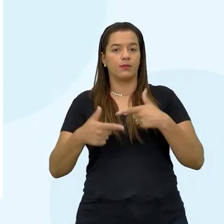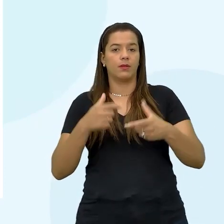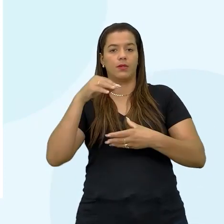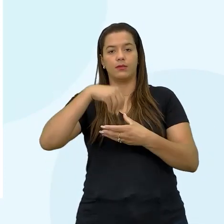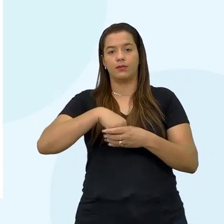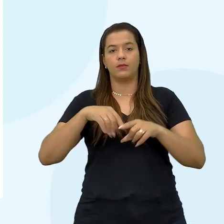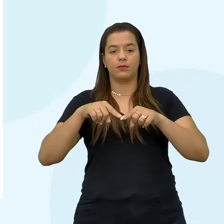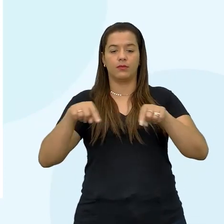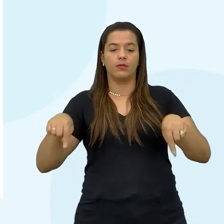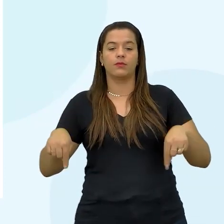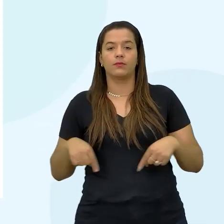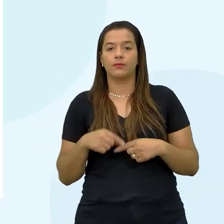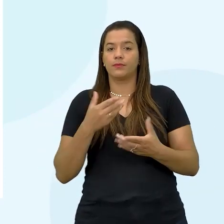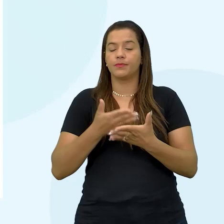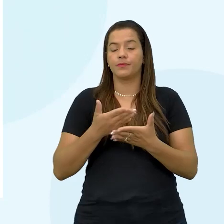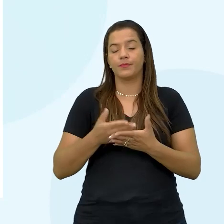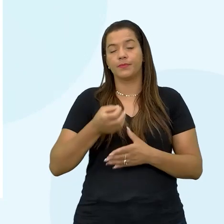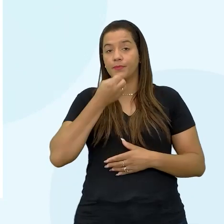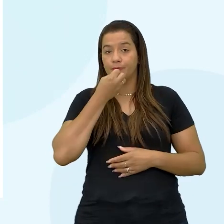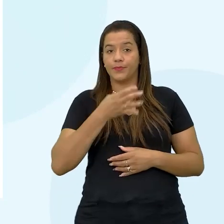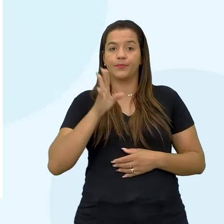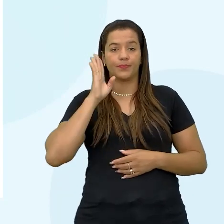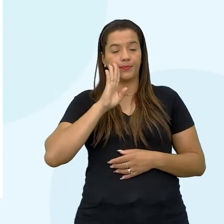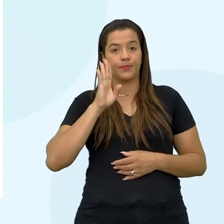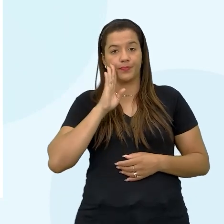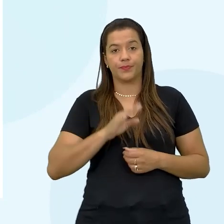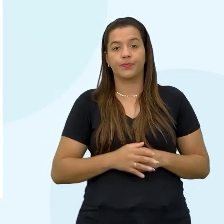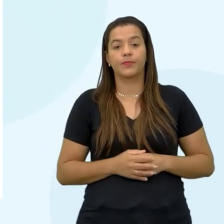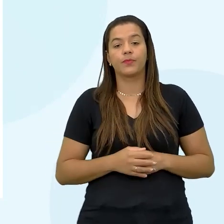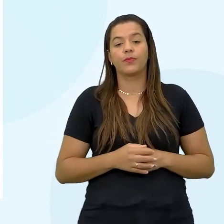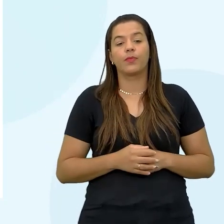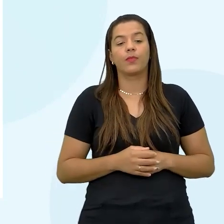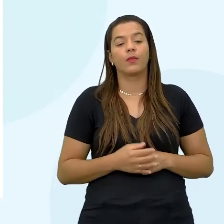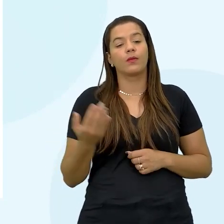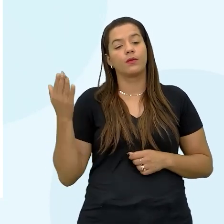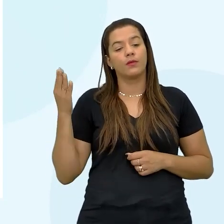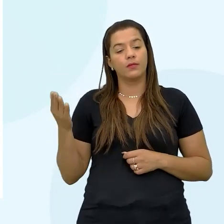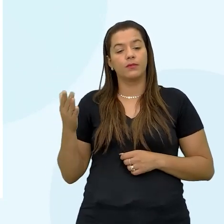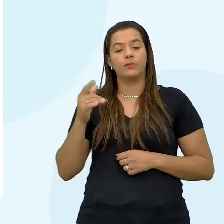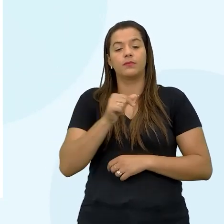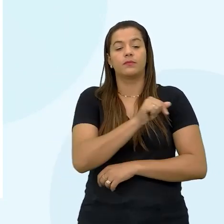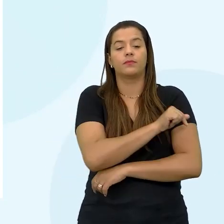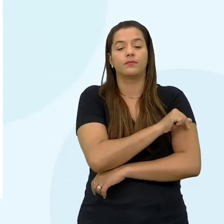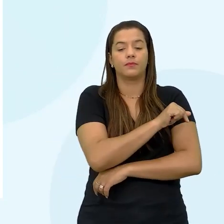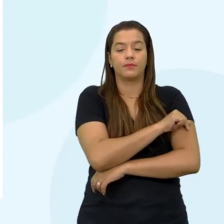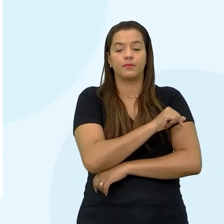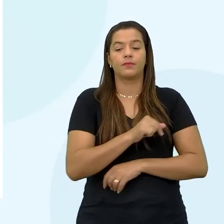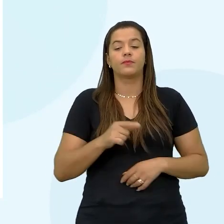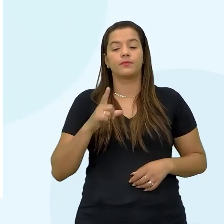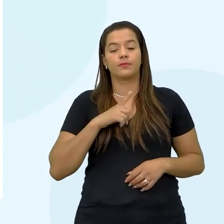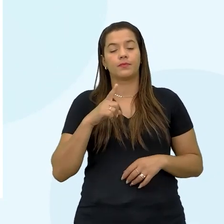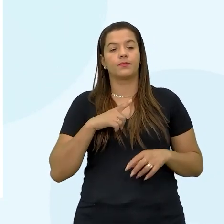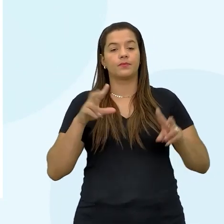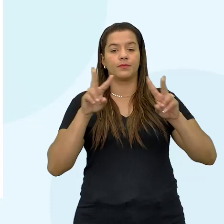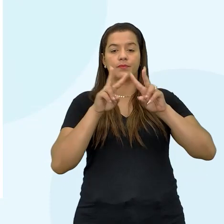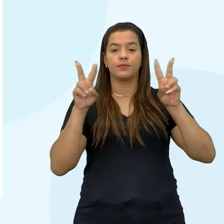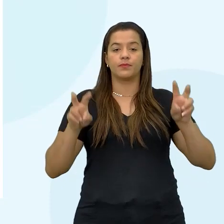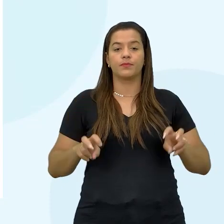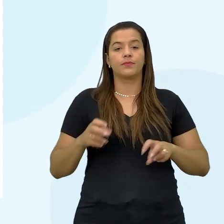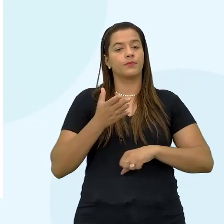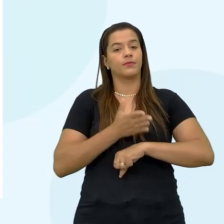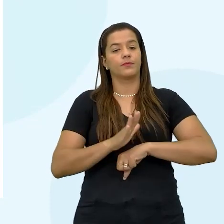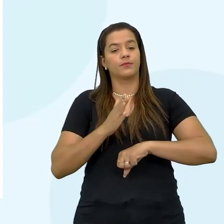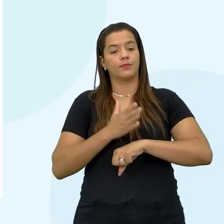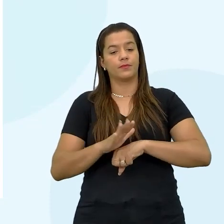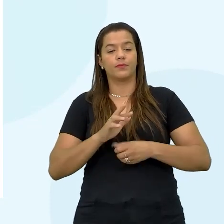interessantes. Então, no próximo slide, nós colocamos aí, para o sétimo ano, o tema práticas de